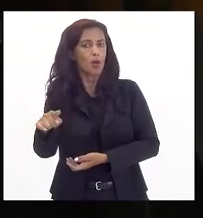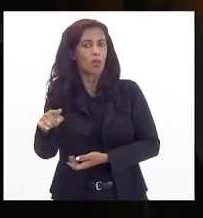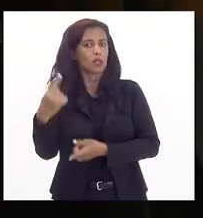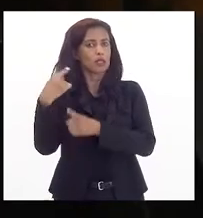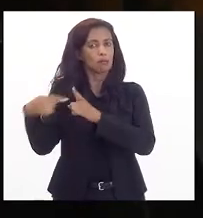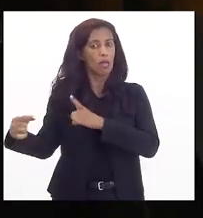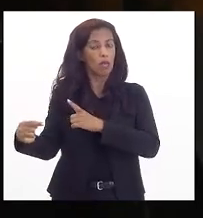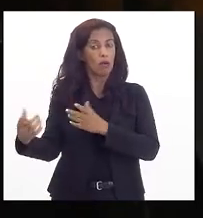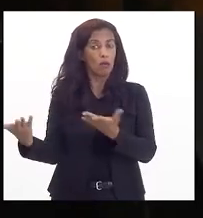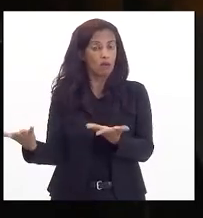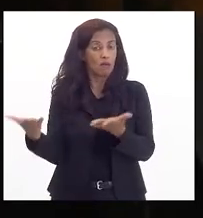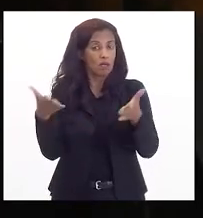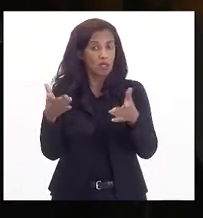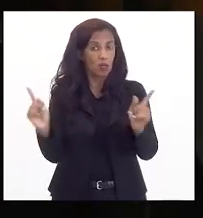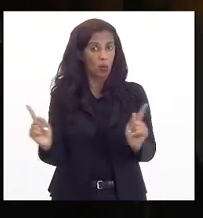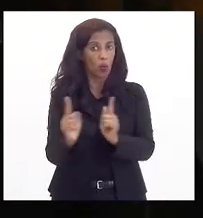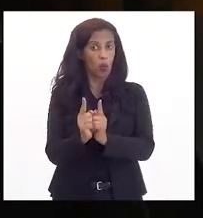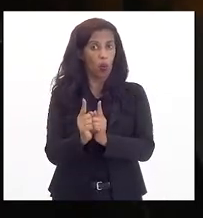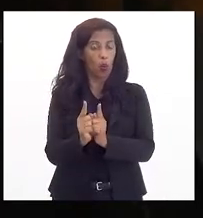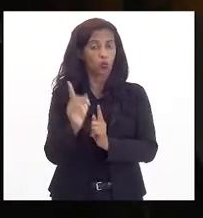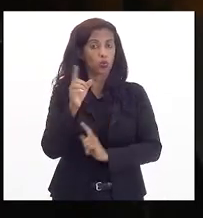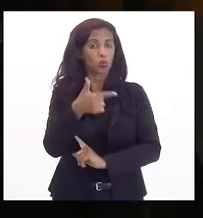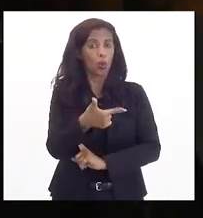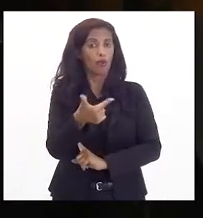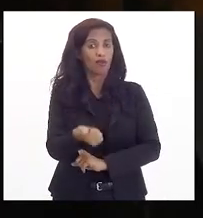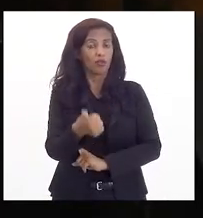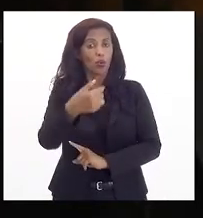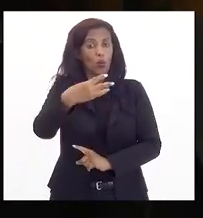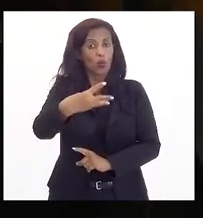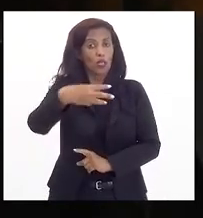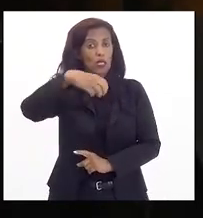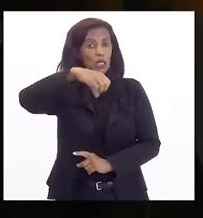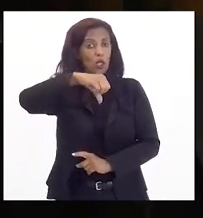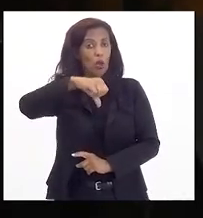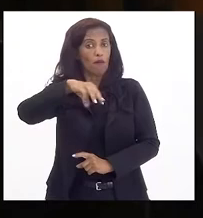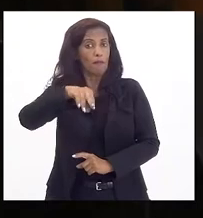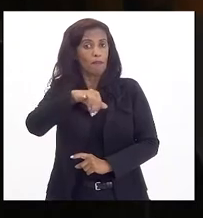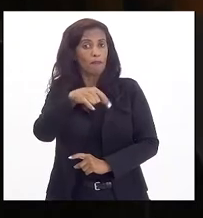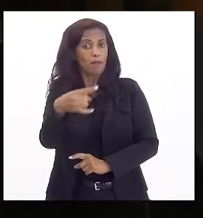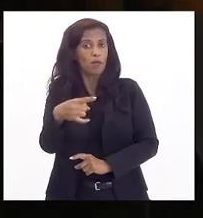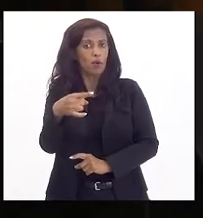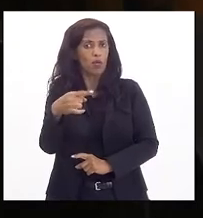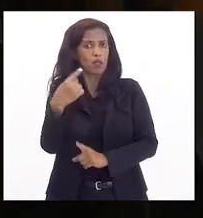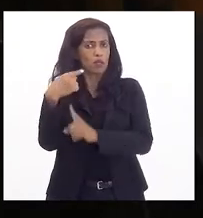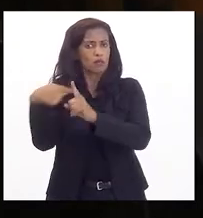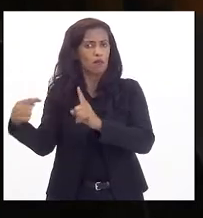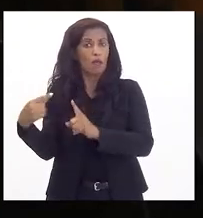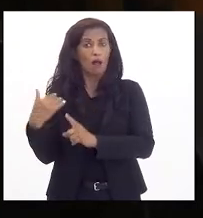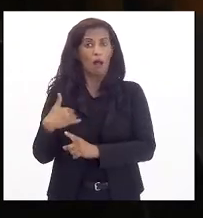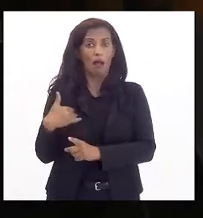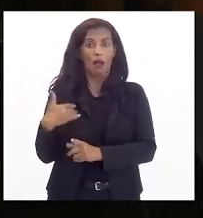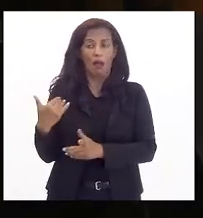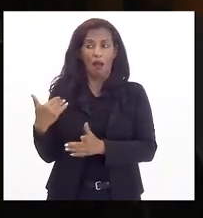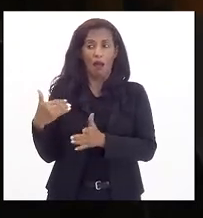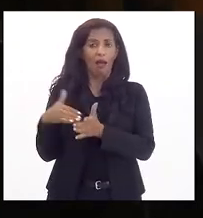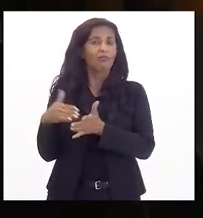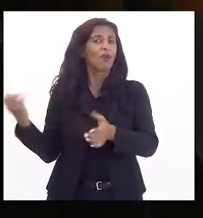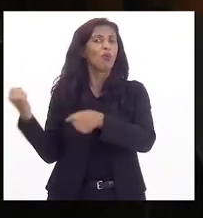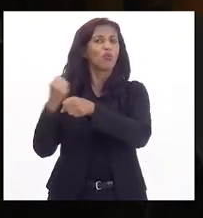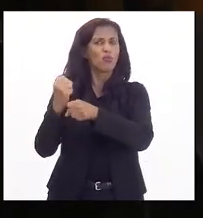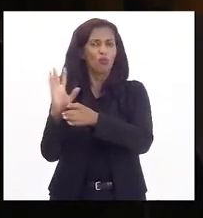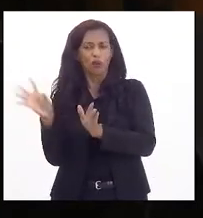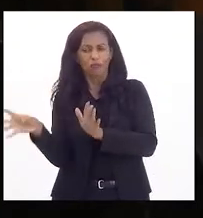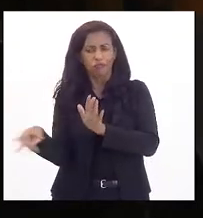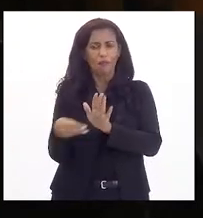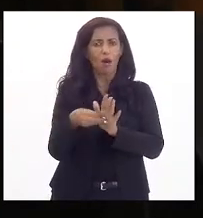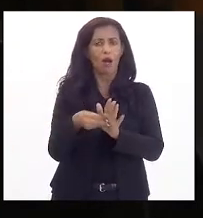só, em 21, 39 bilhões e meio. Até os números que botam